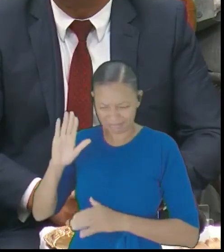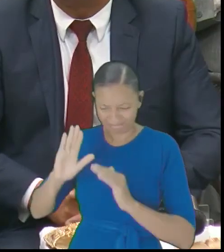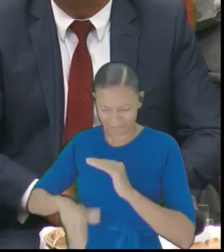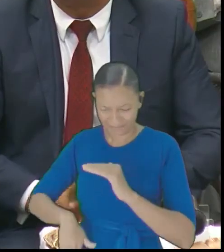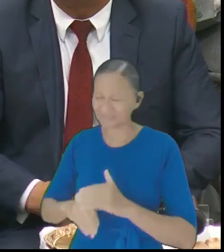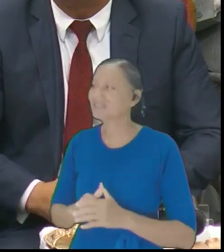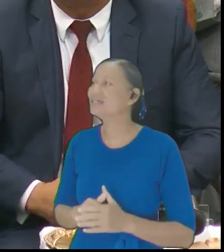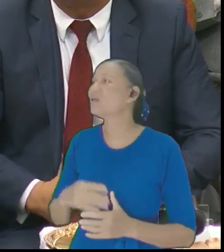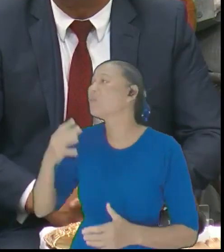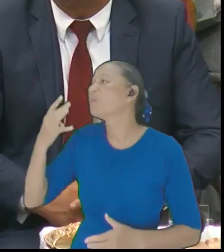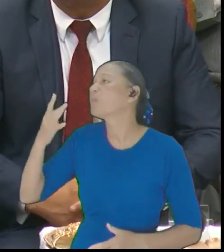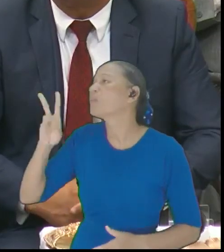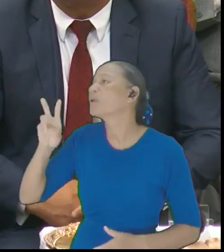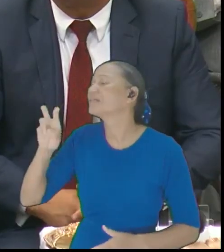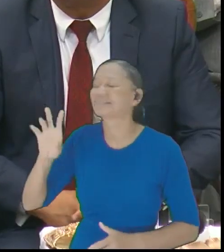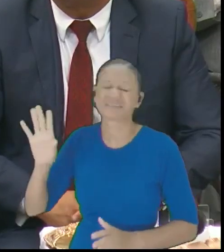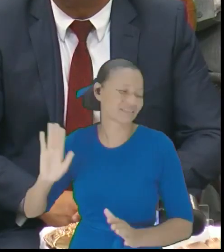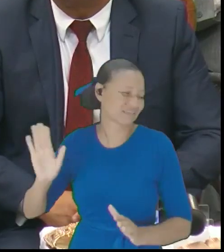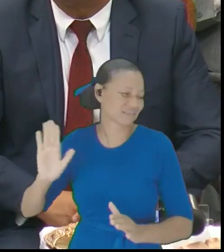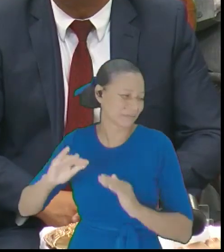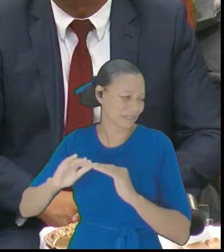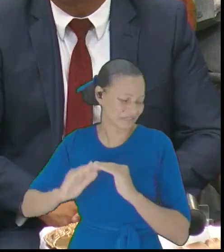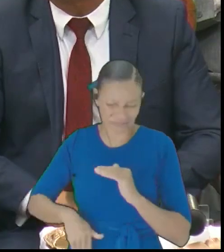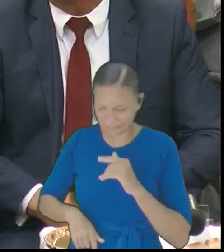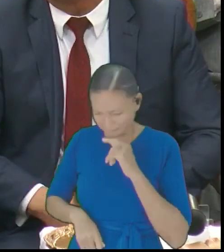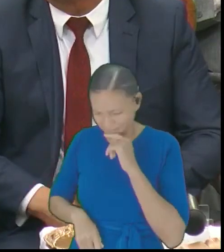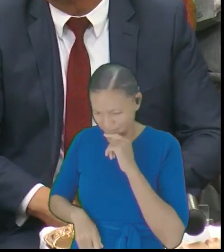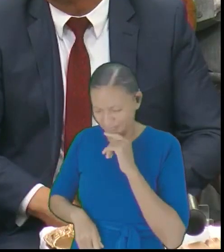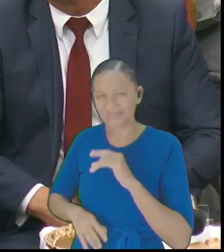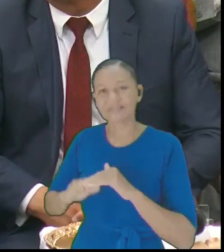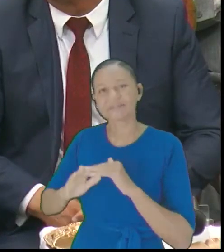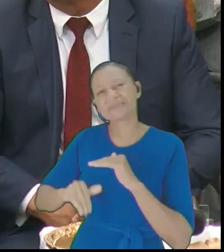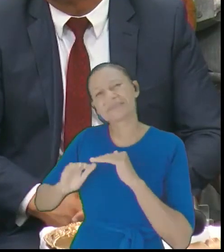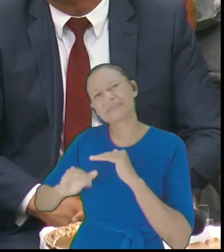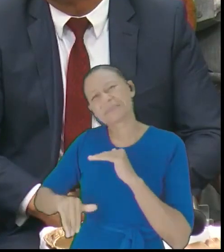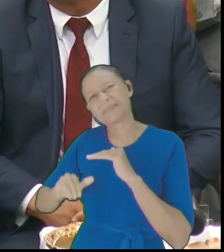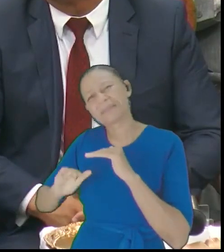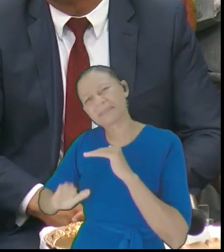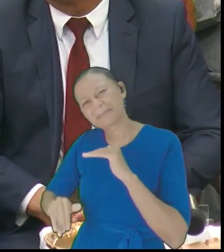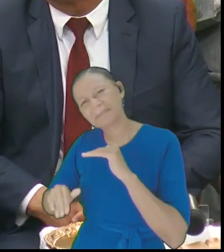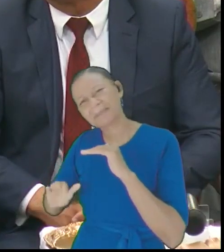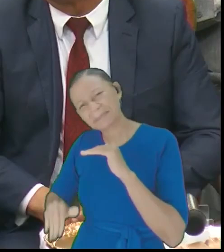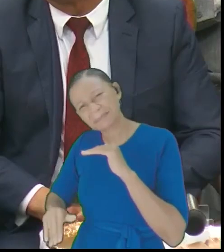baixar. 45, ele disse: não, tem 45 também não tem não. Vou baixando, foi baixando.